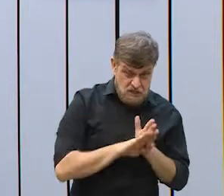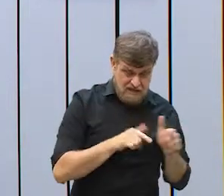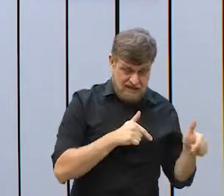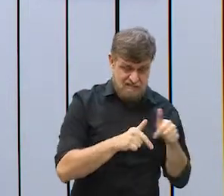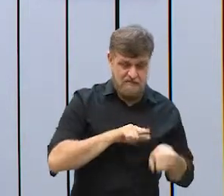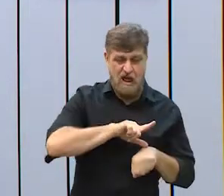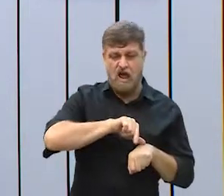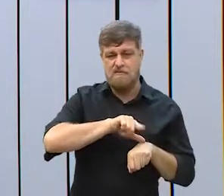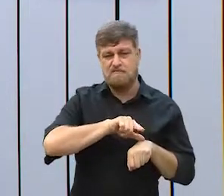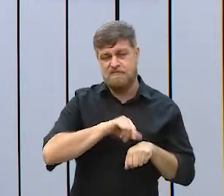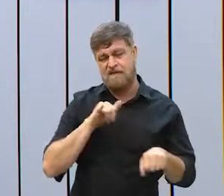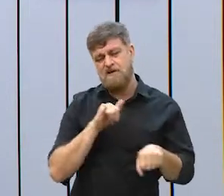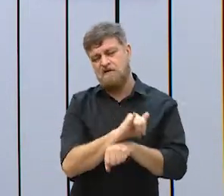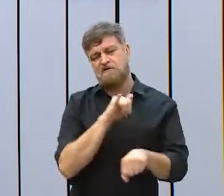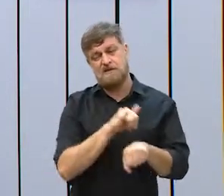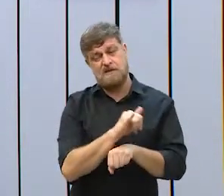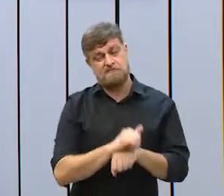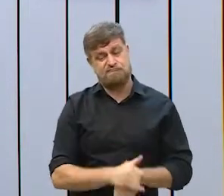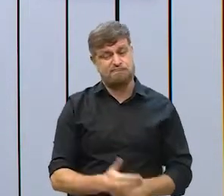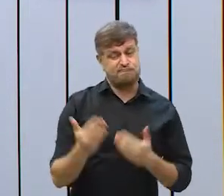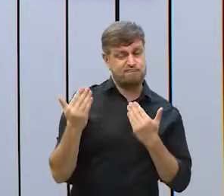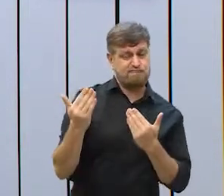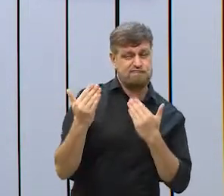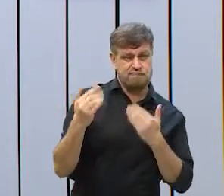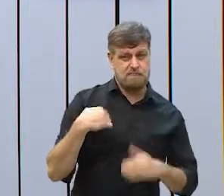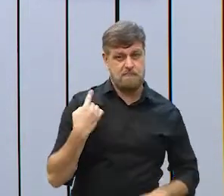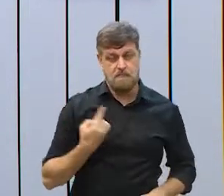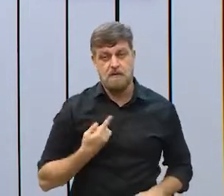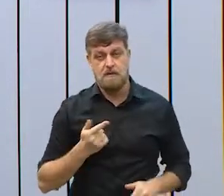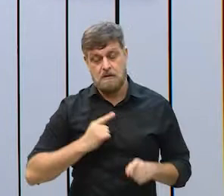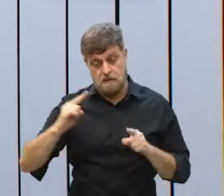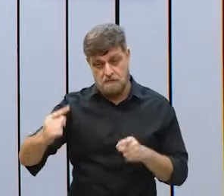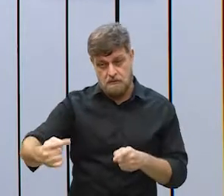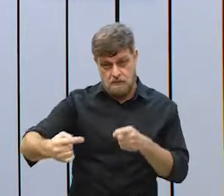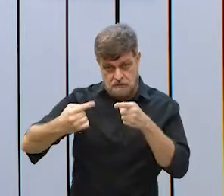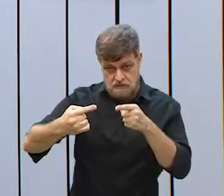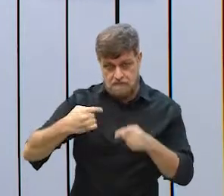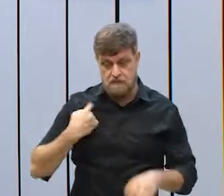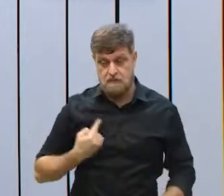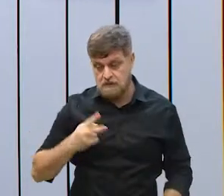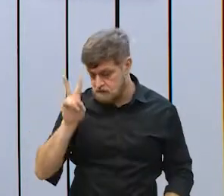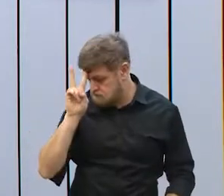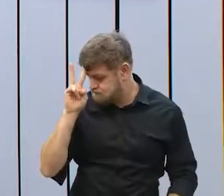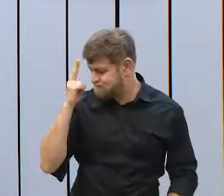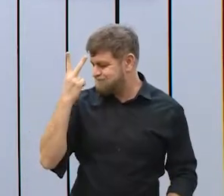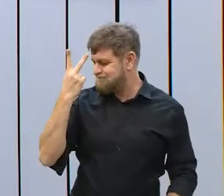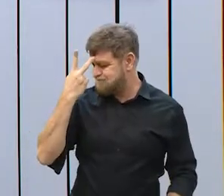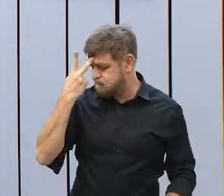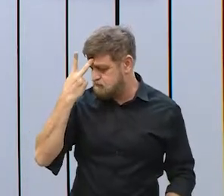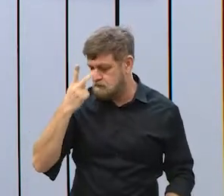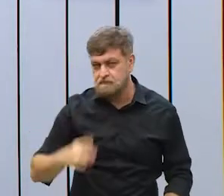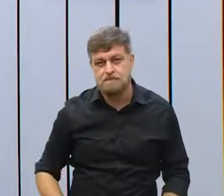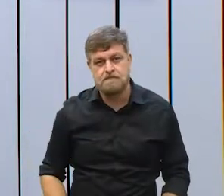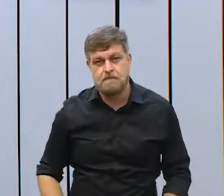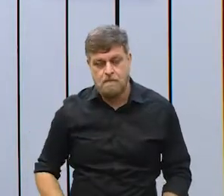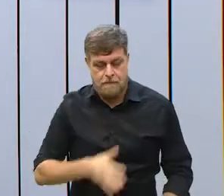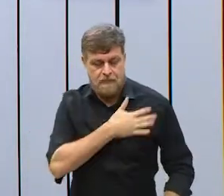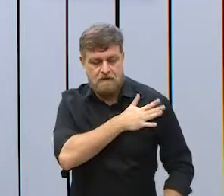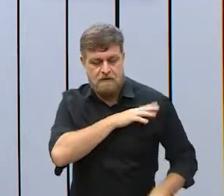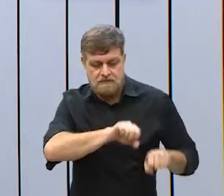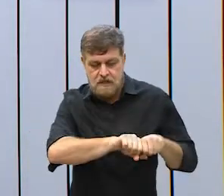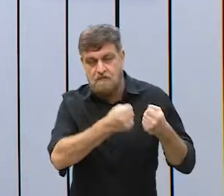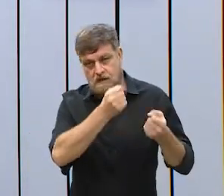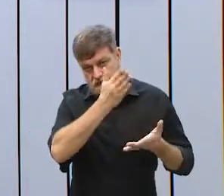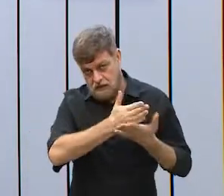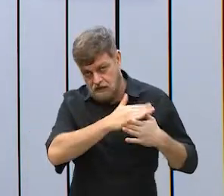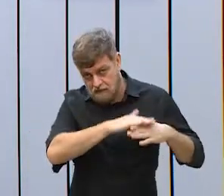vai dar mancada, é problema. Então, nós temos um desafio muito grande para desconstruir tudo isso, que essas pessoas